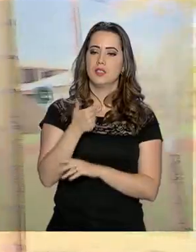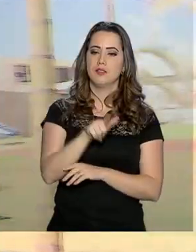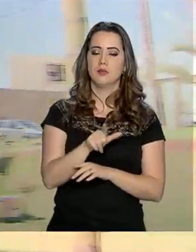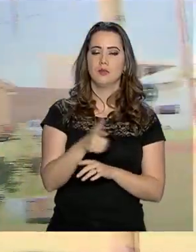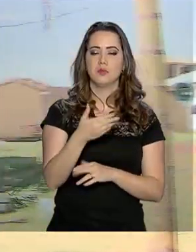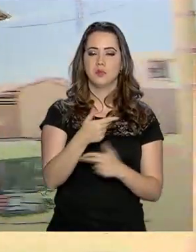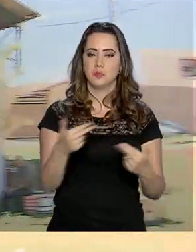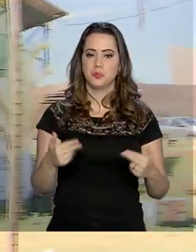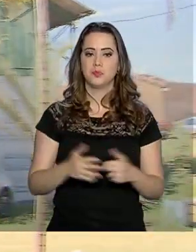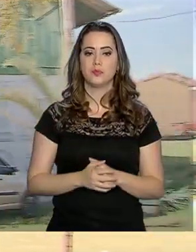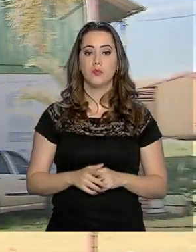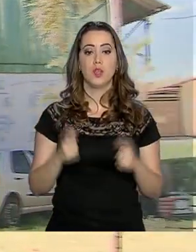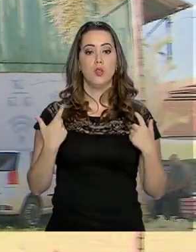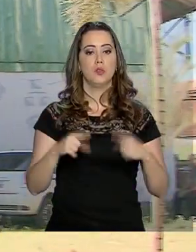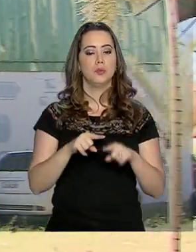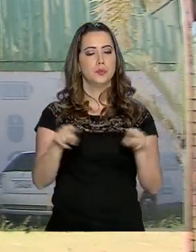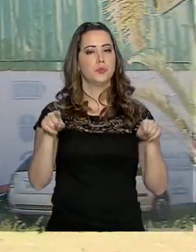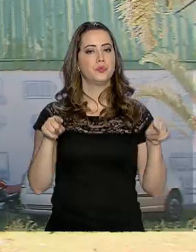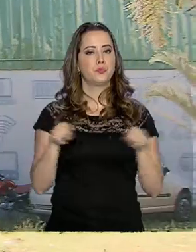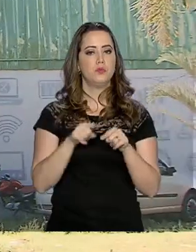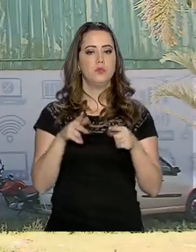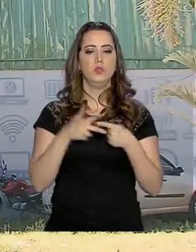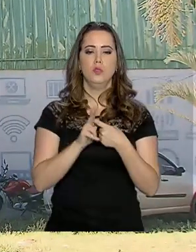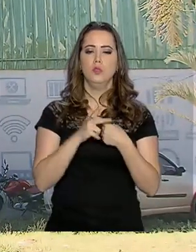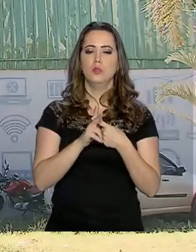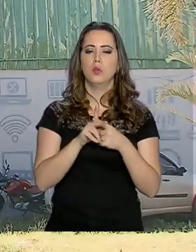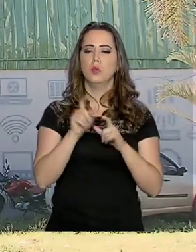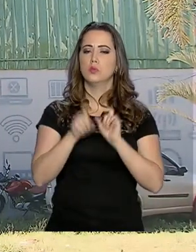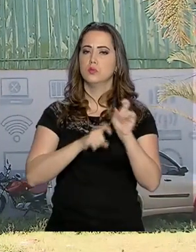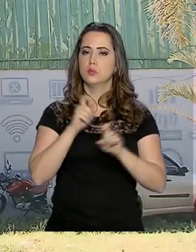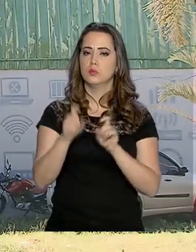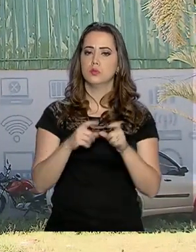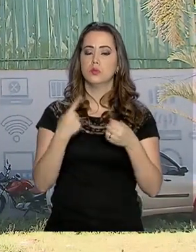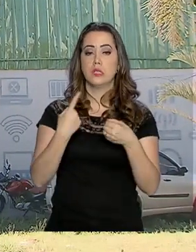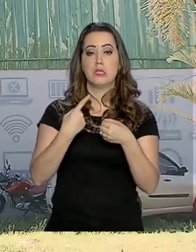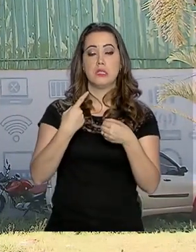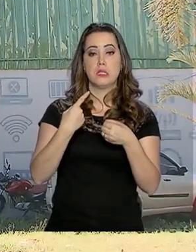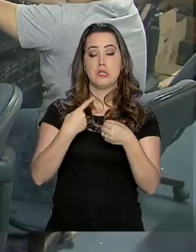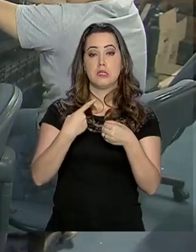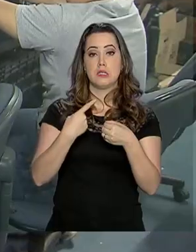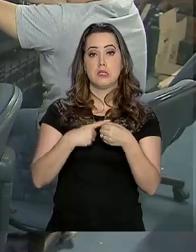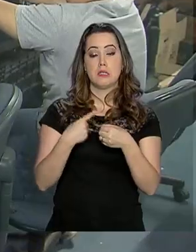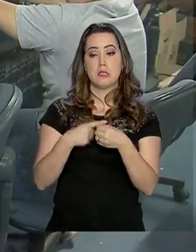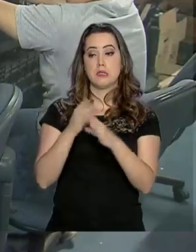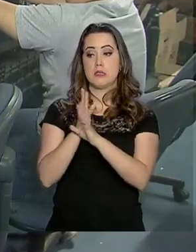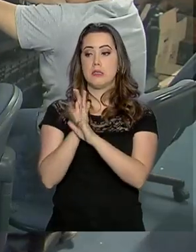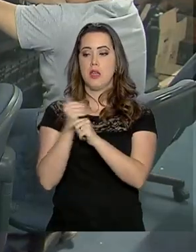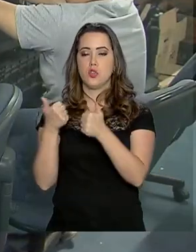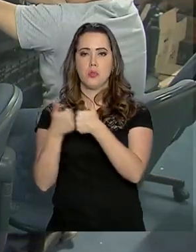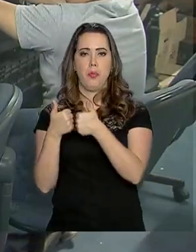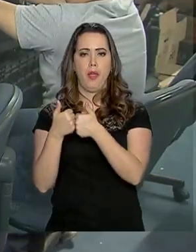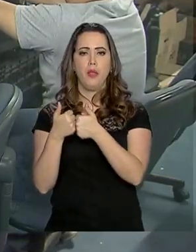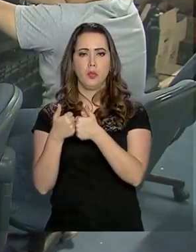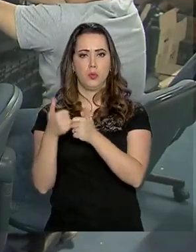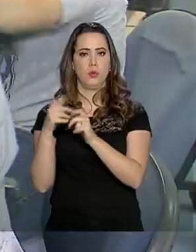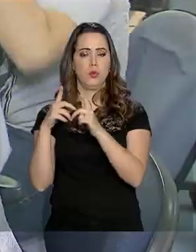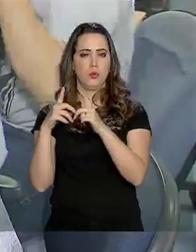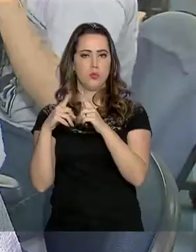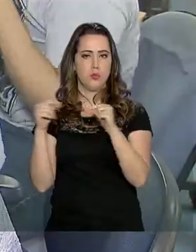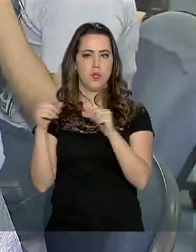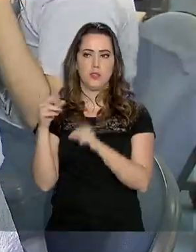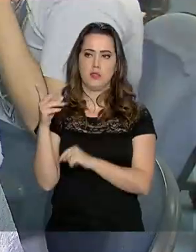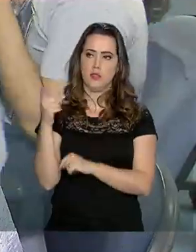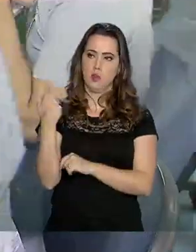coisas é nesse centro de recondicionamento de computadores no município de valparaíso de goiás que lucas fábrica